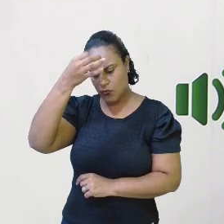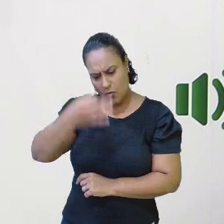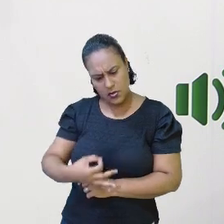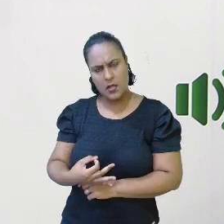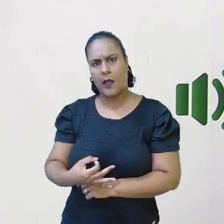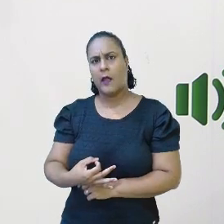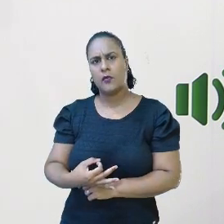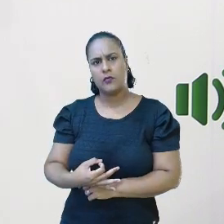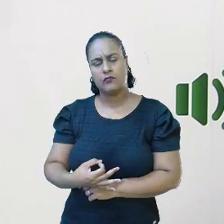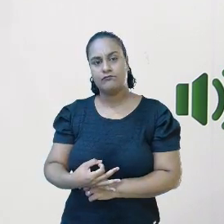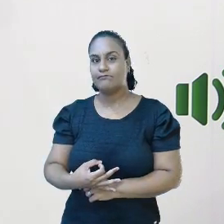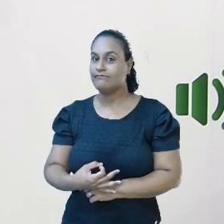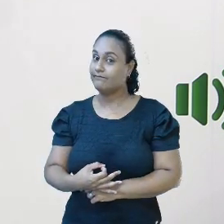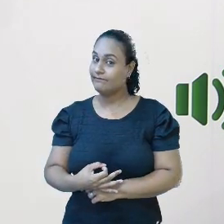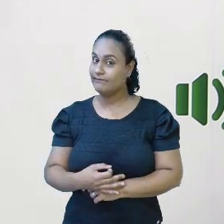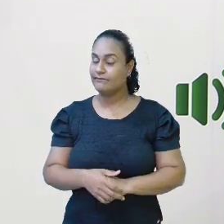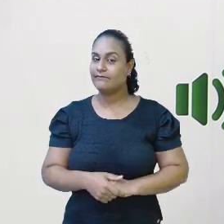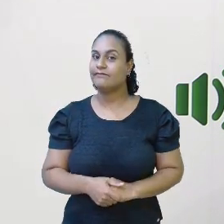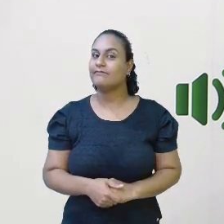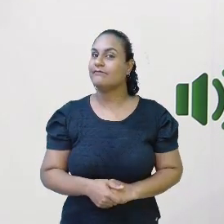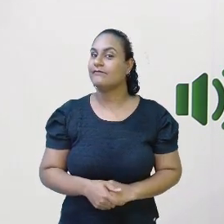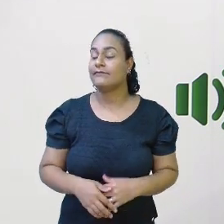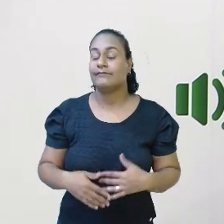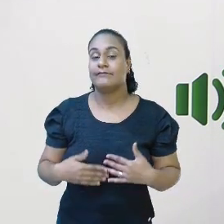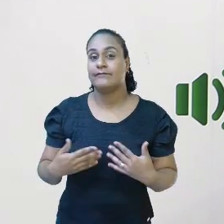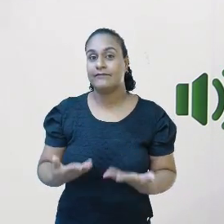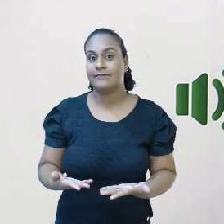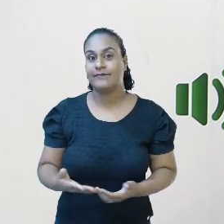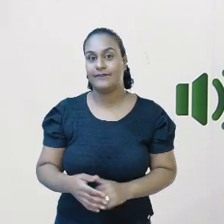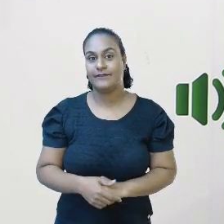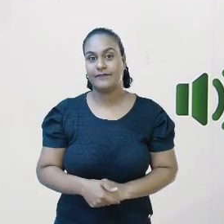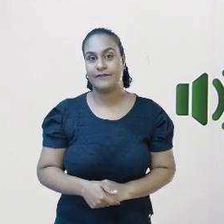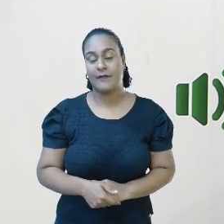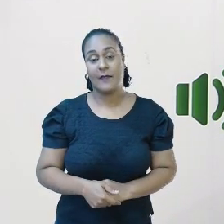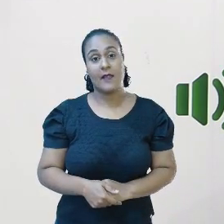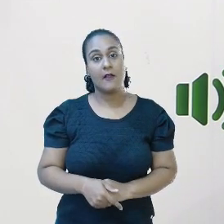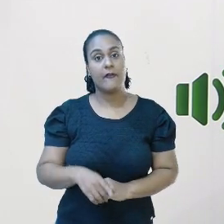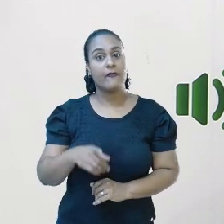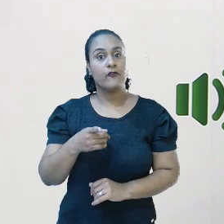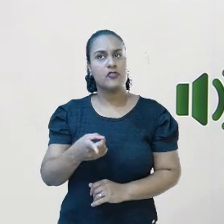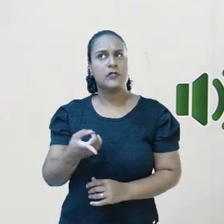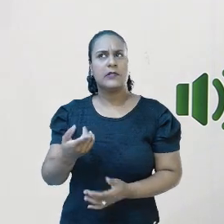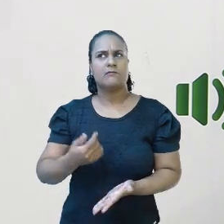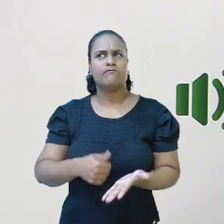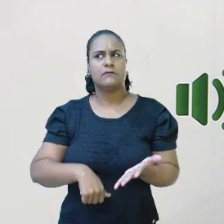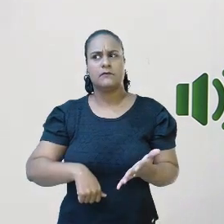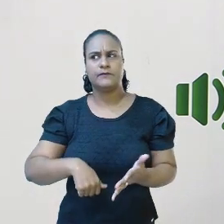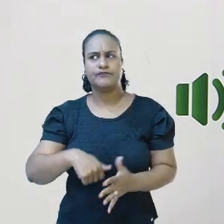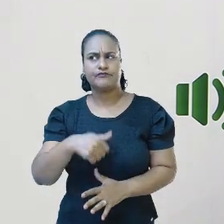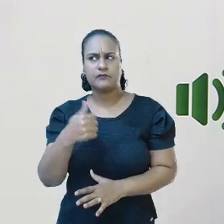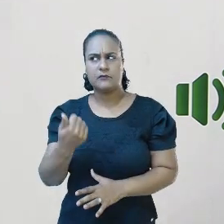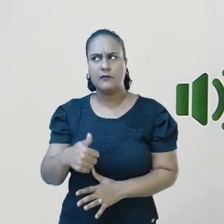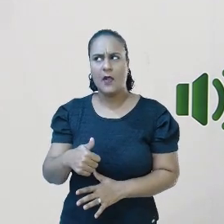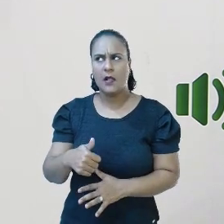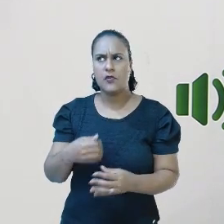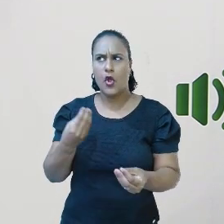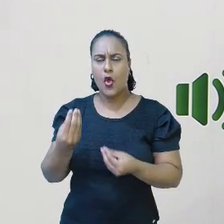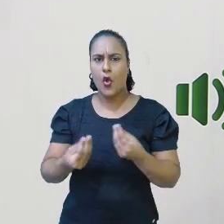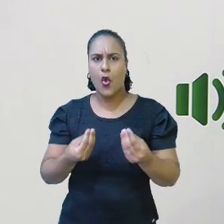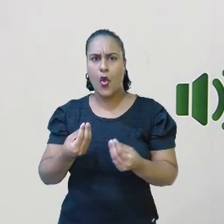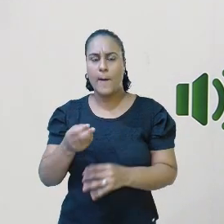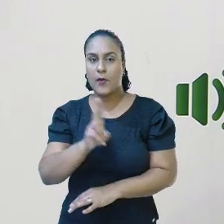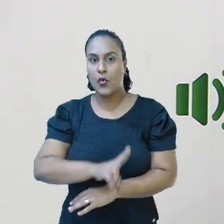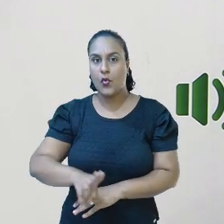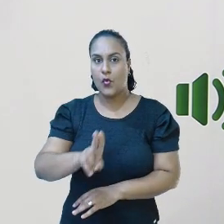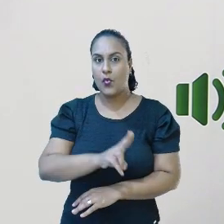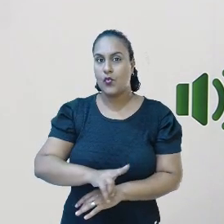maneira correta? E aí? O que é que você vem analisar? Esse consumo da água,